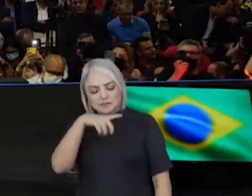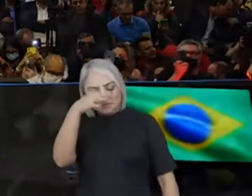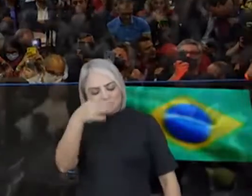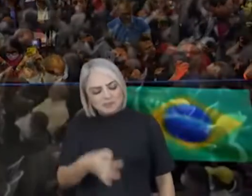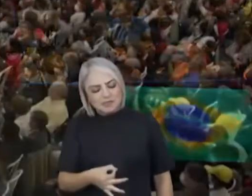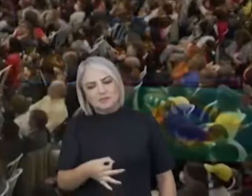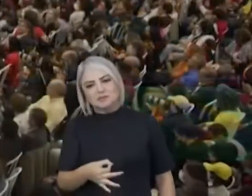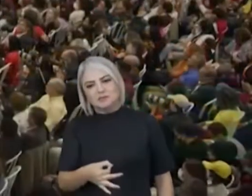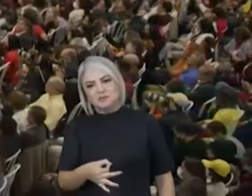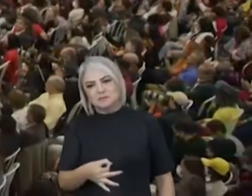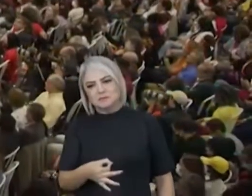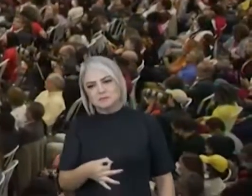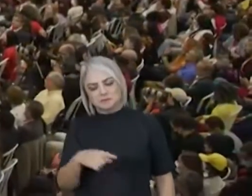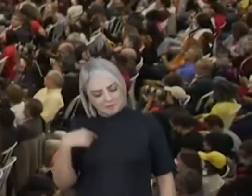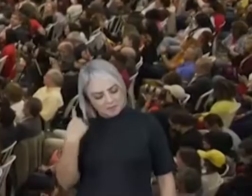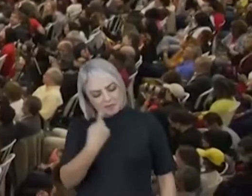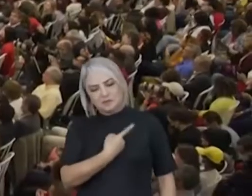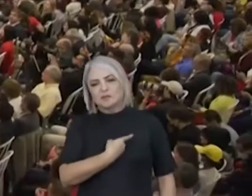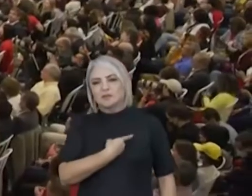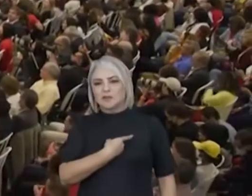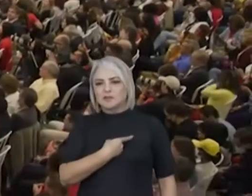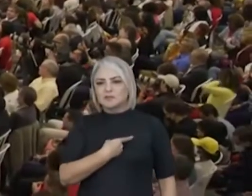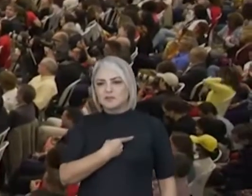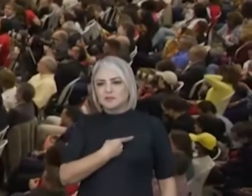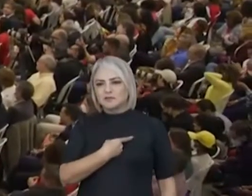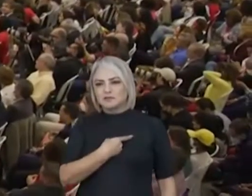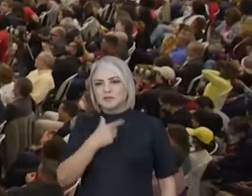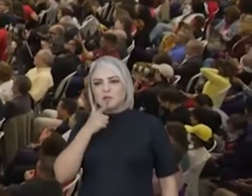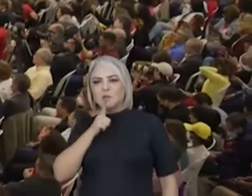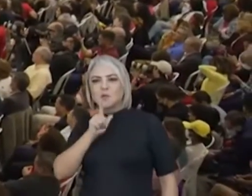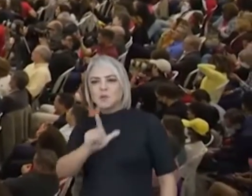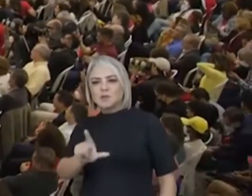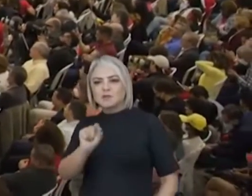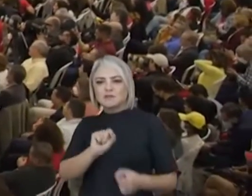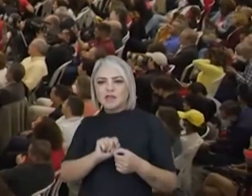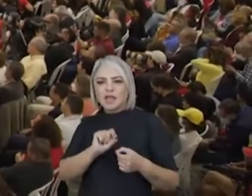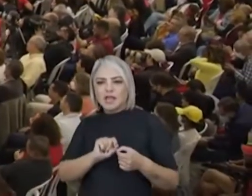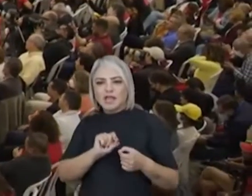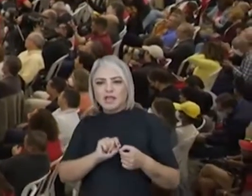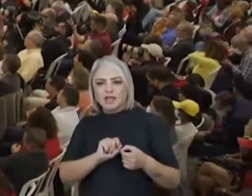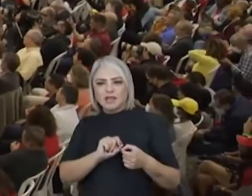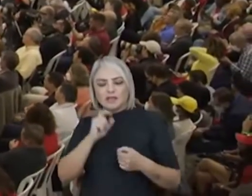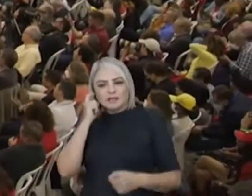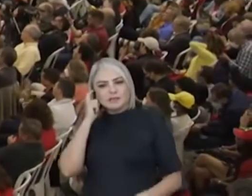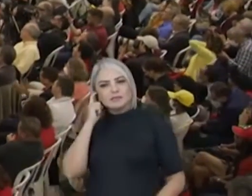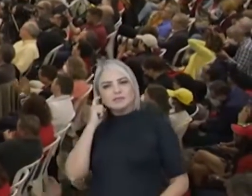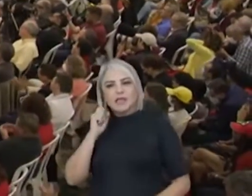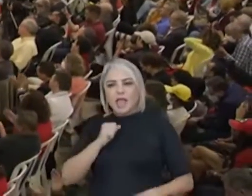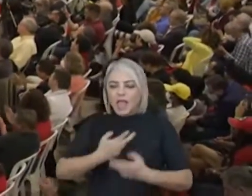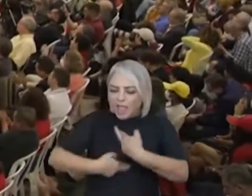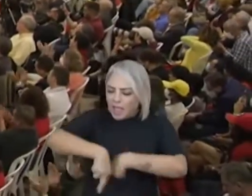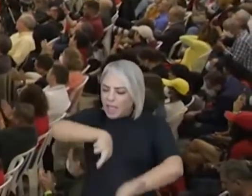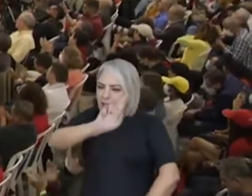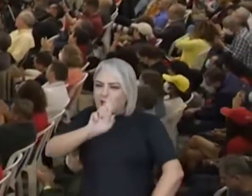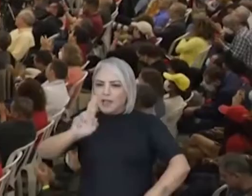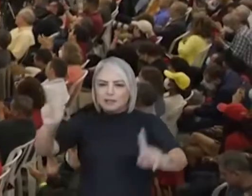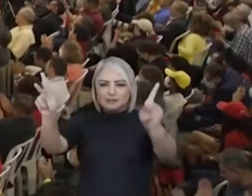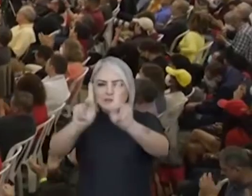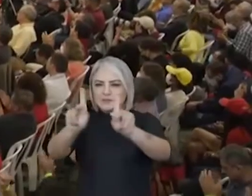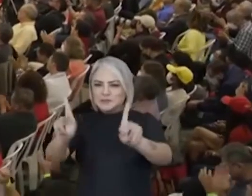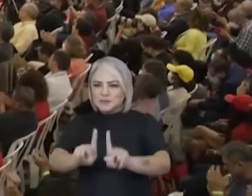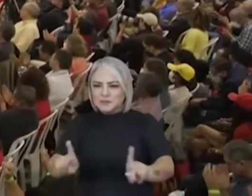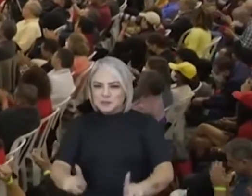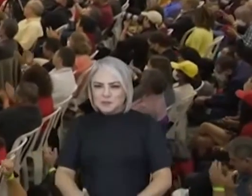que nós vamos conseguir fazer a maior revolução pacífica que a